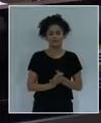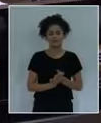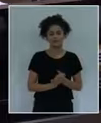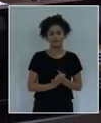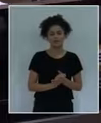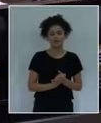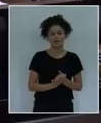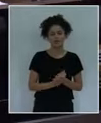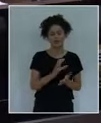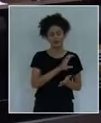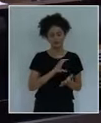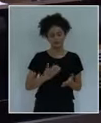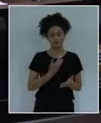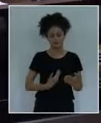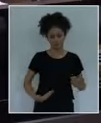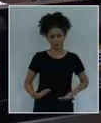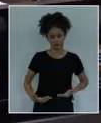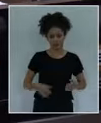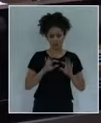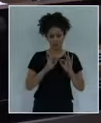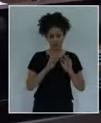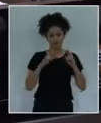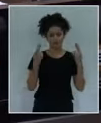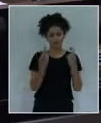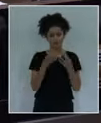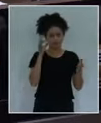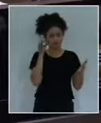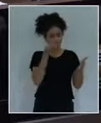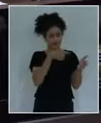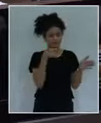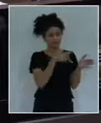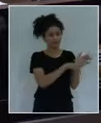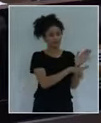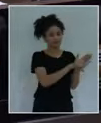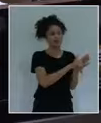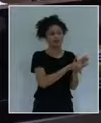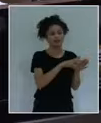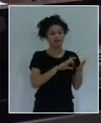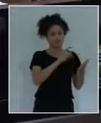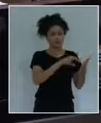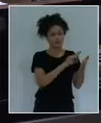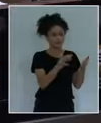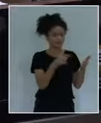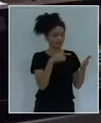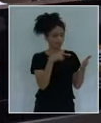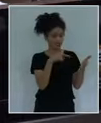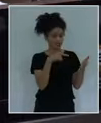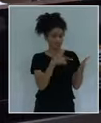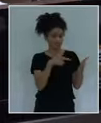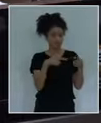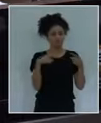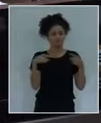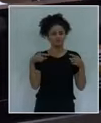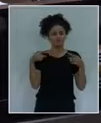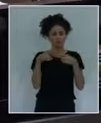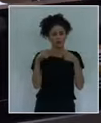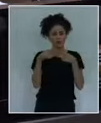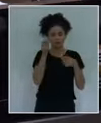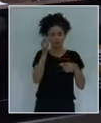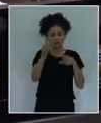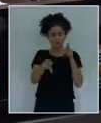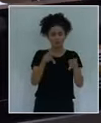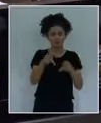Serviços Públicos Municipais, reunida para apreciar o projeto de lei epigrafado, é de parecer que este atende ao interesse público, Devendo, portanto,